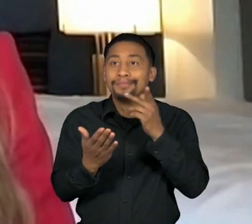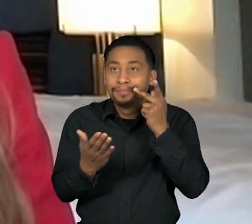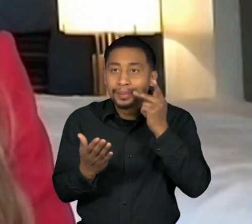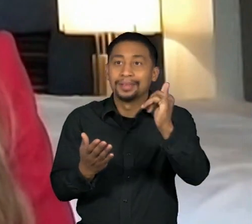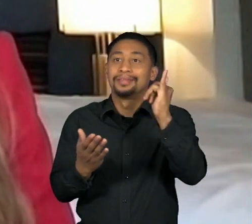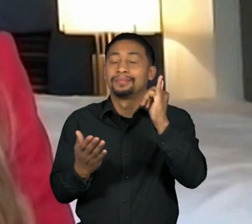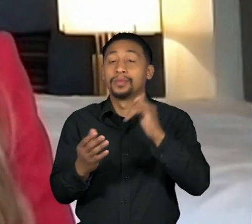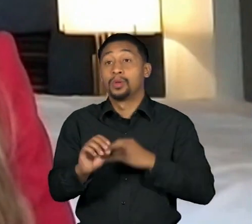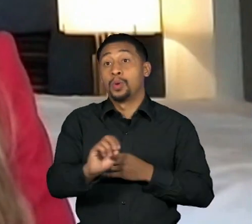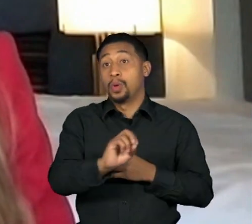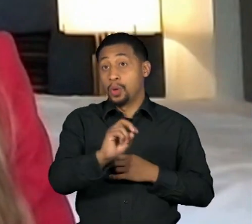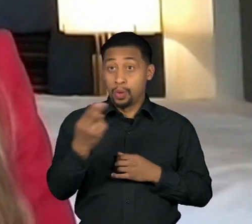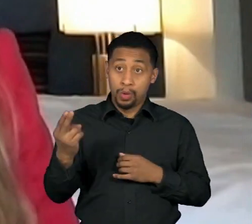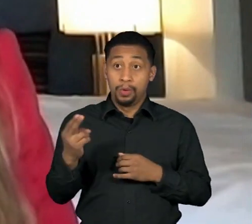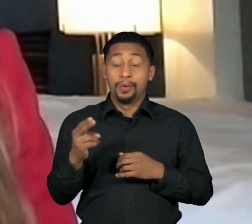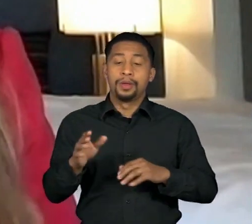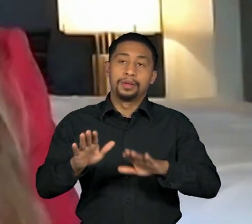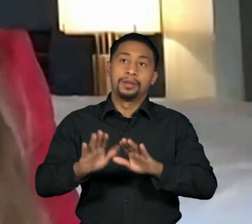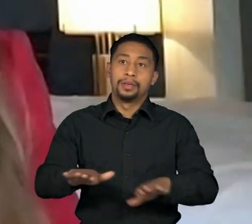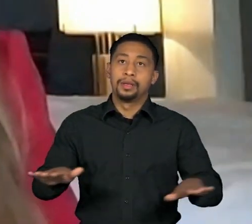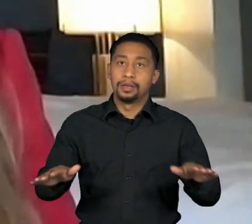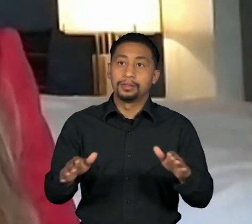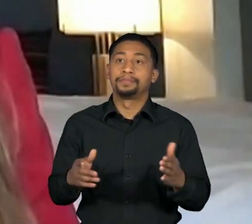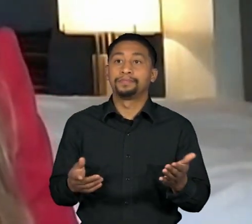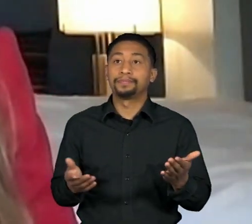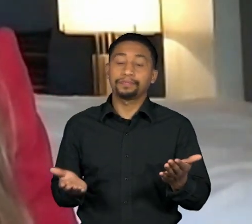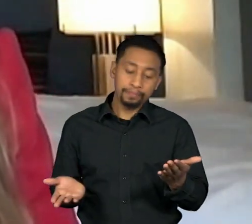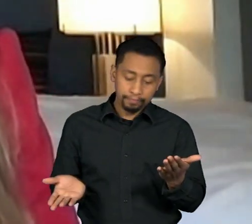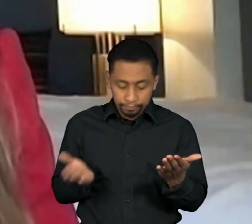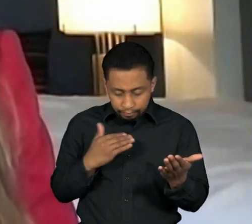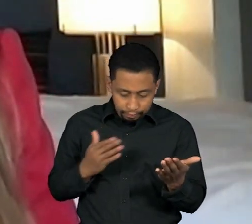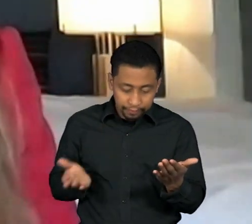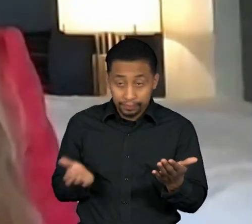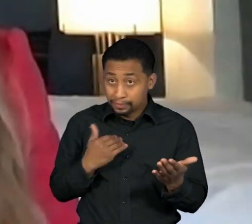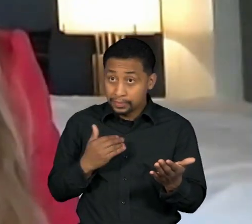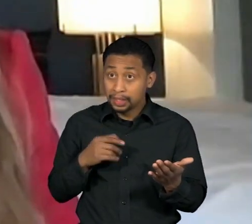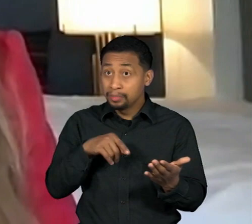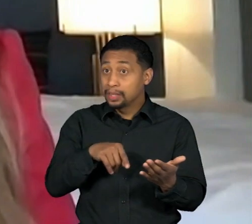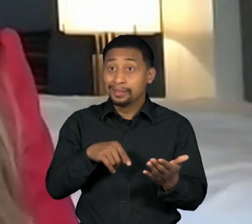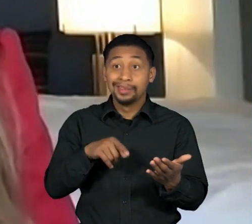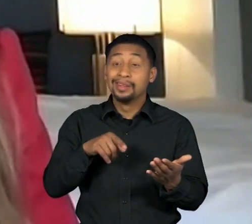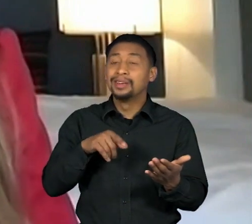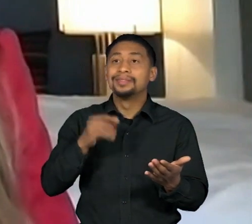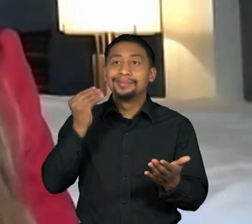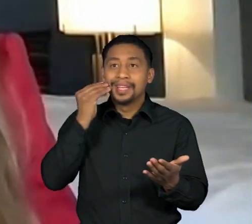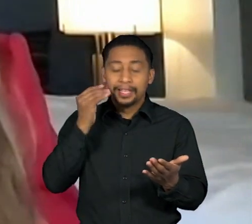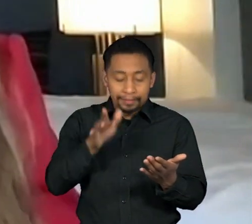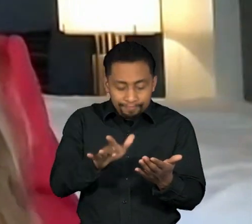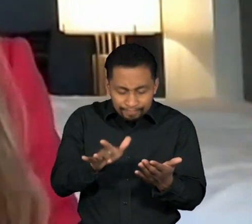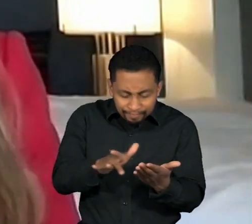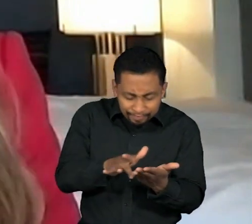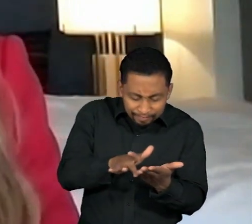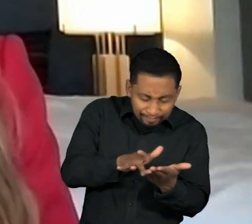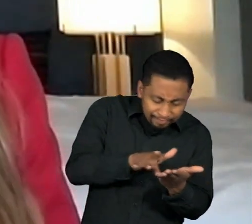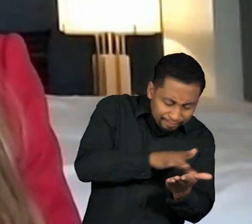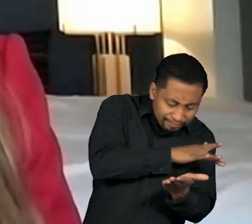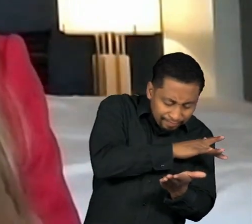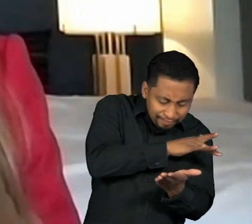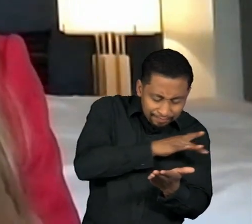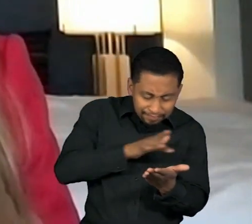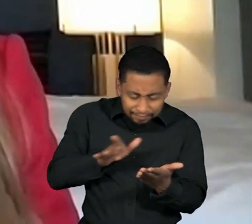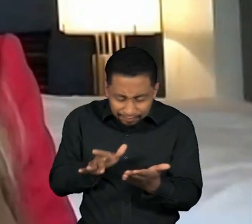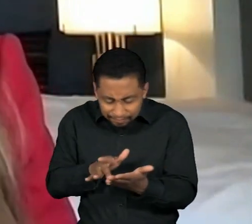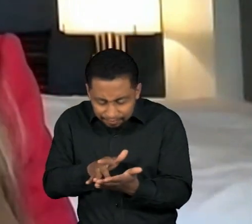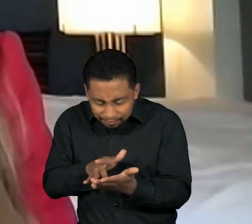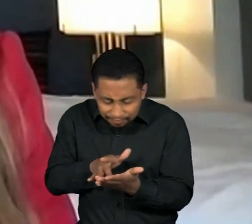que pegam uma revista e ficam passando o dedinho, né, na página porque querem trocar a página. Já vi